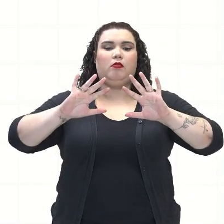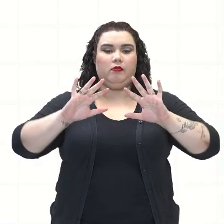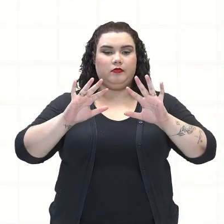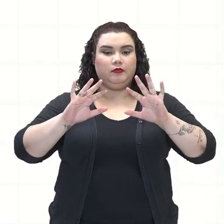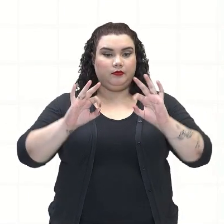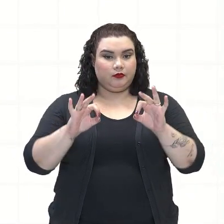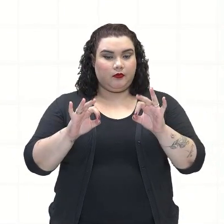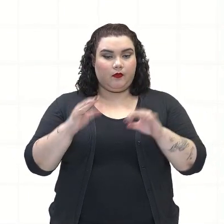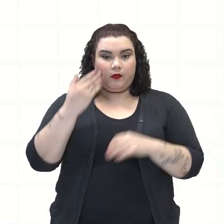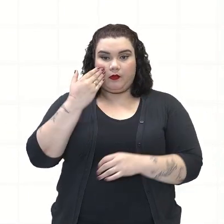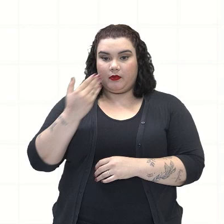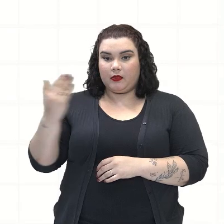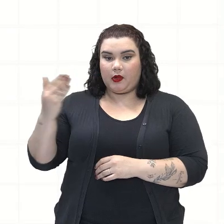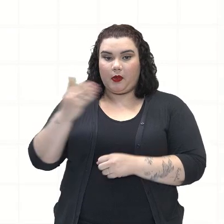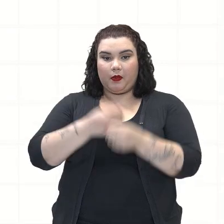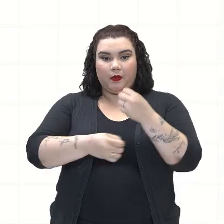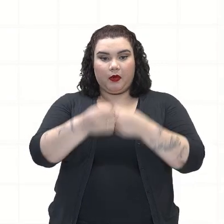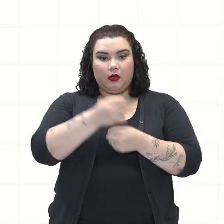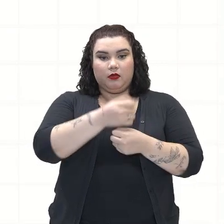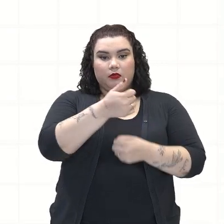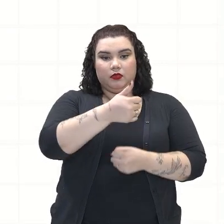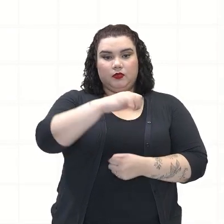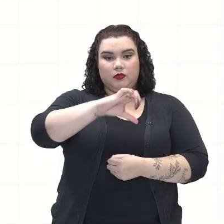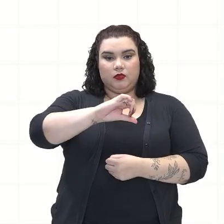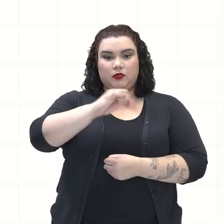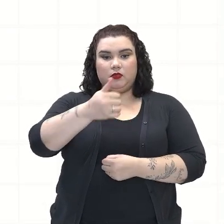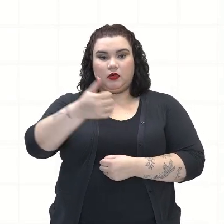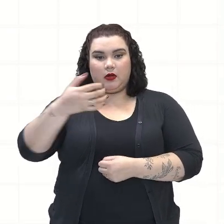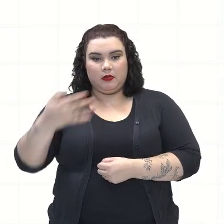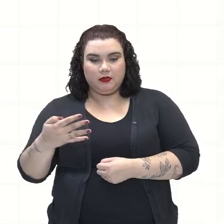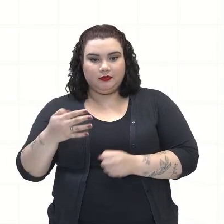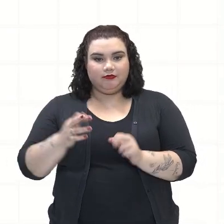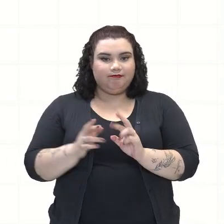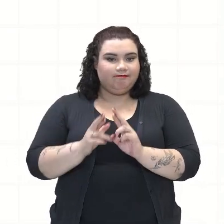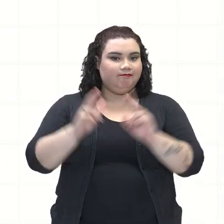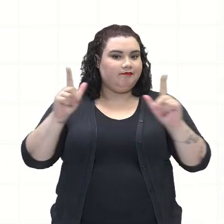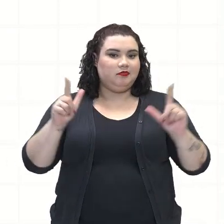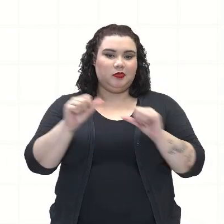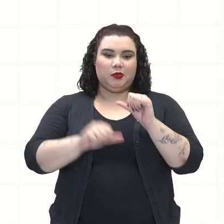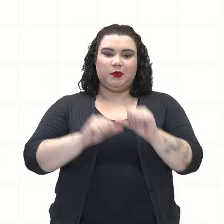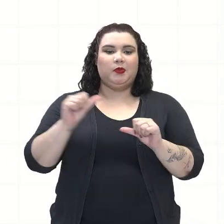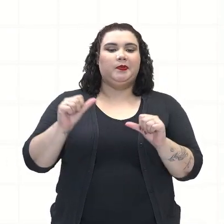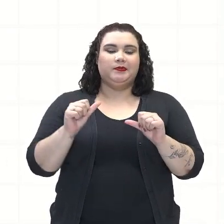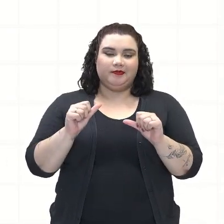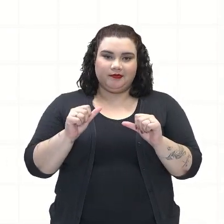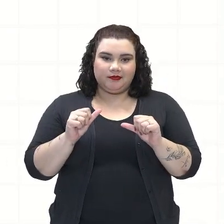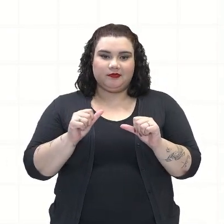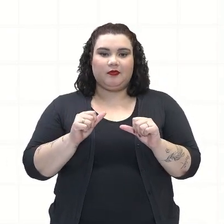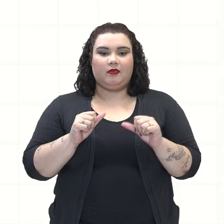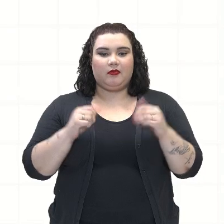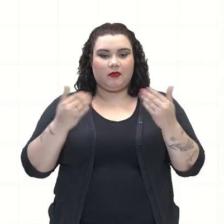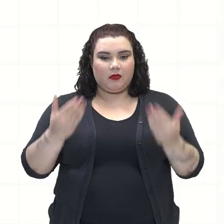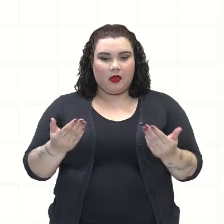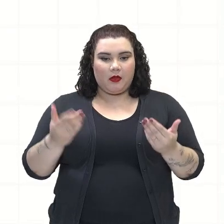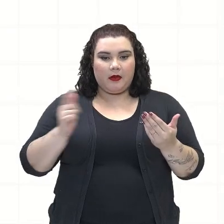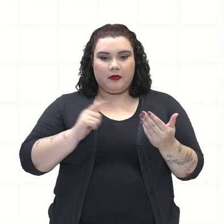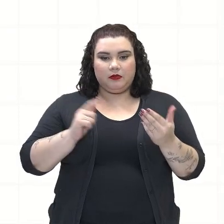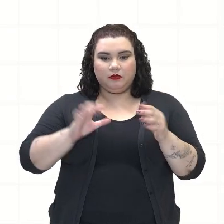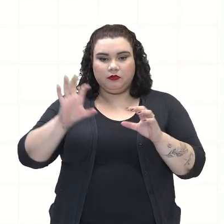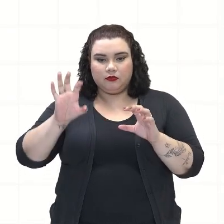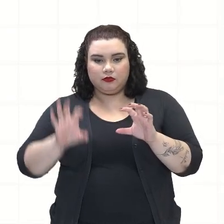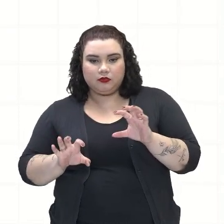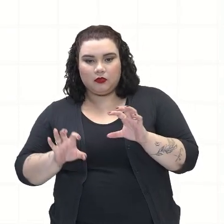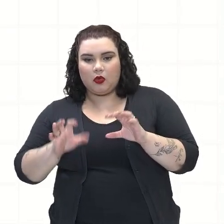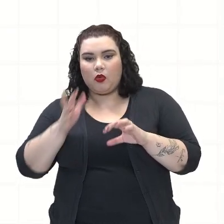observa que lá em 1914 a situação já era diferente, né? Olha só, essa parte aqui, né? Que